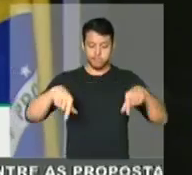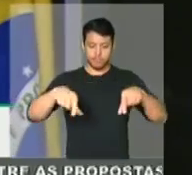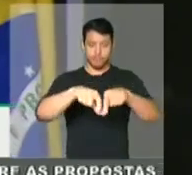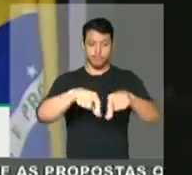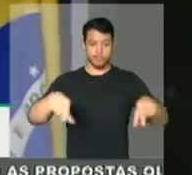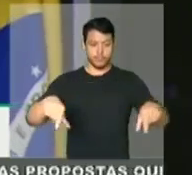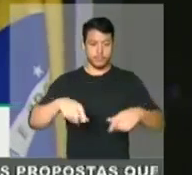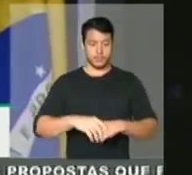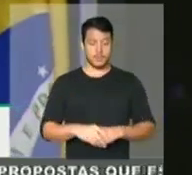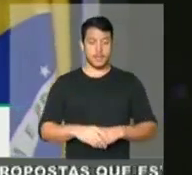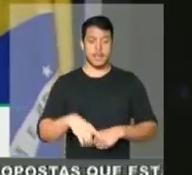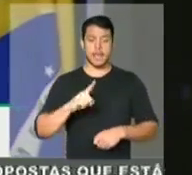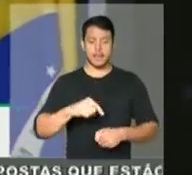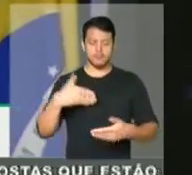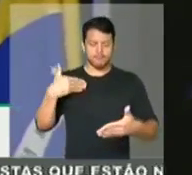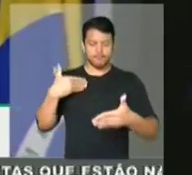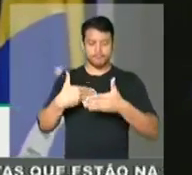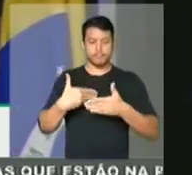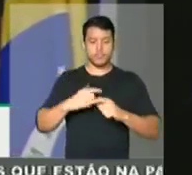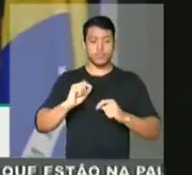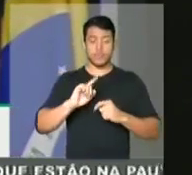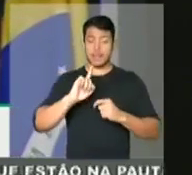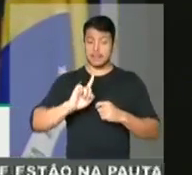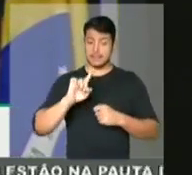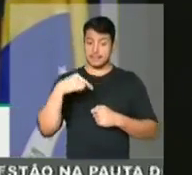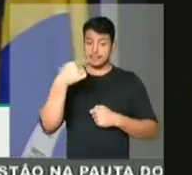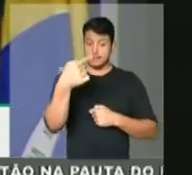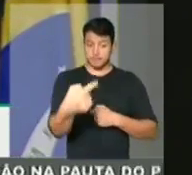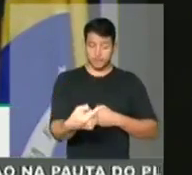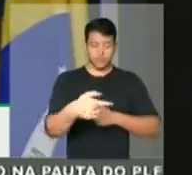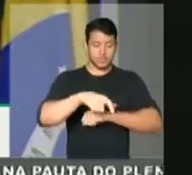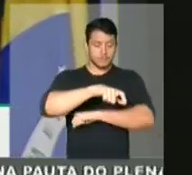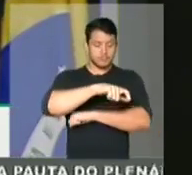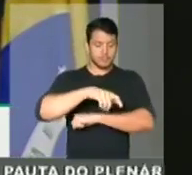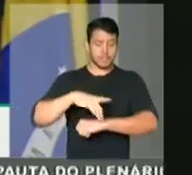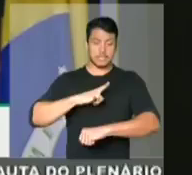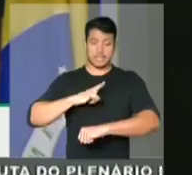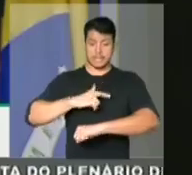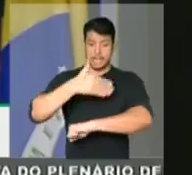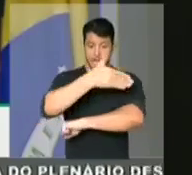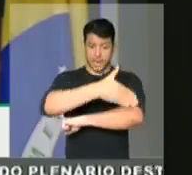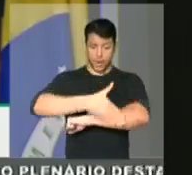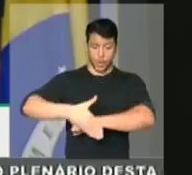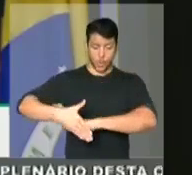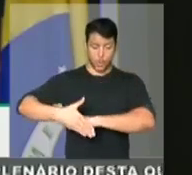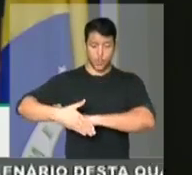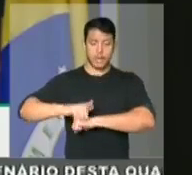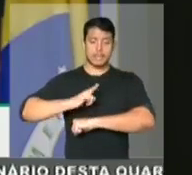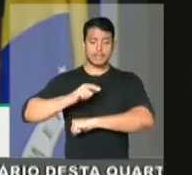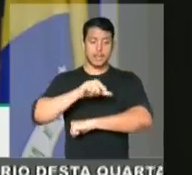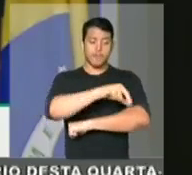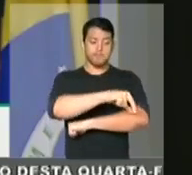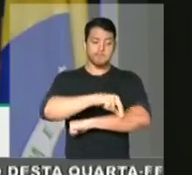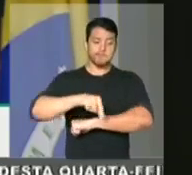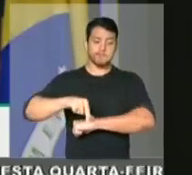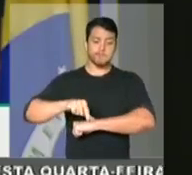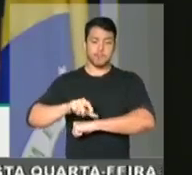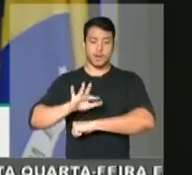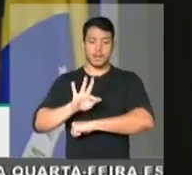edificável é aquela que fica após a faixa de domínio. Sabemos que a faixa de domínio é a